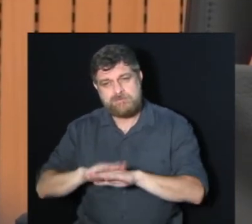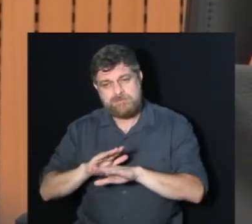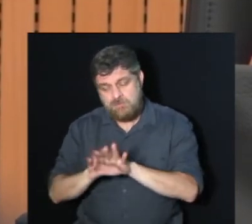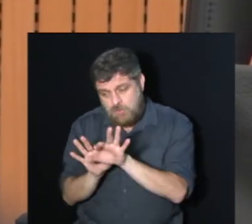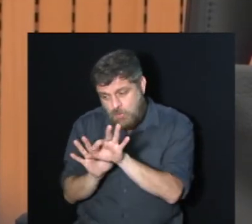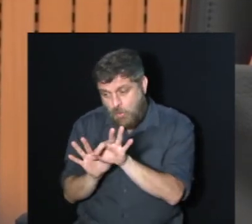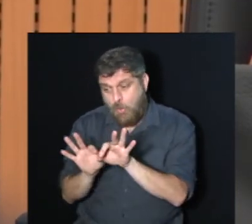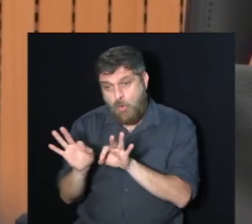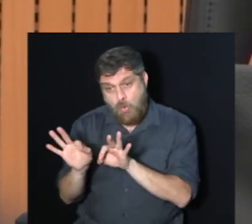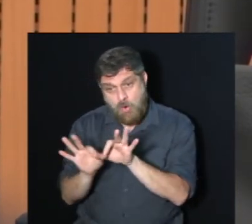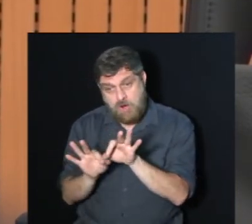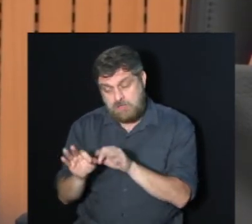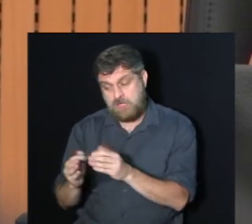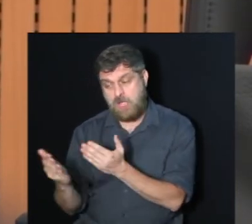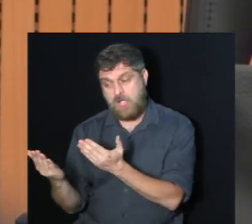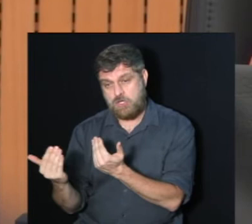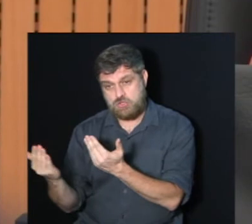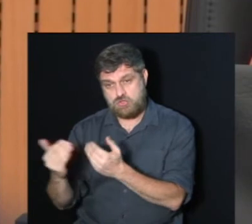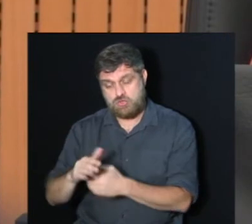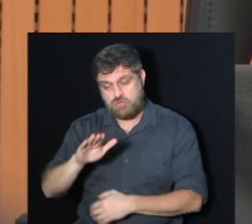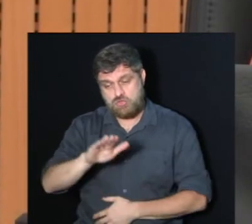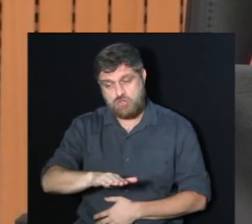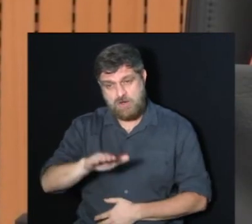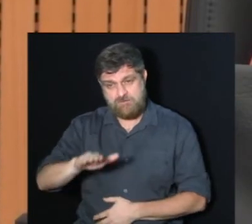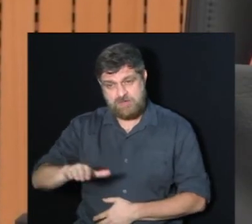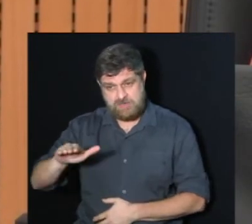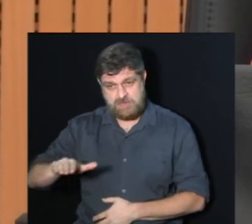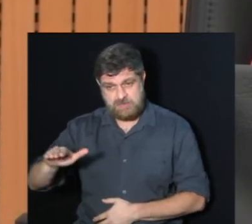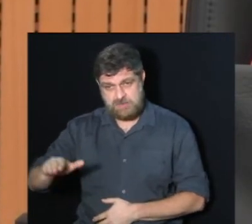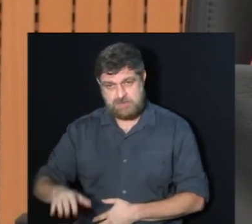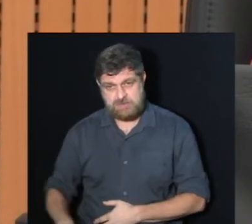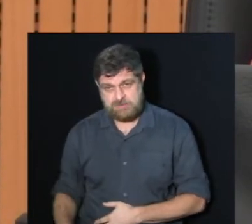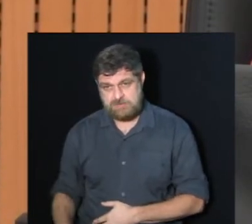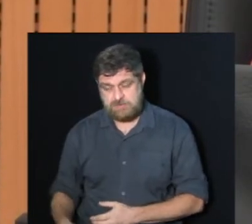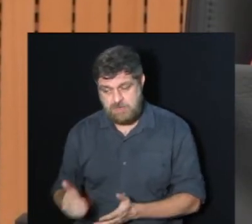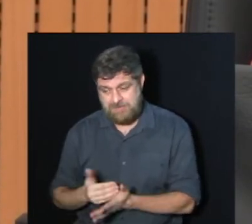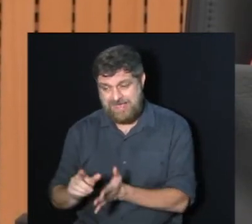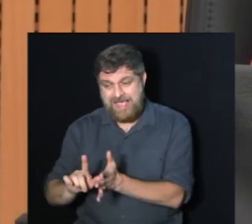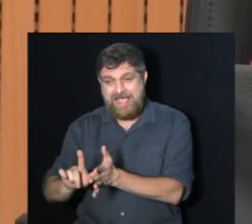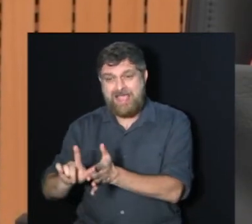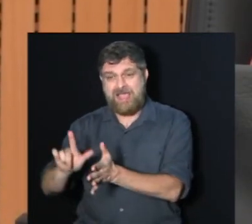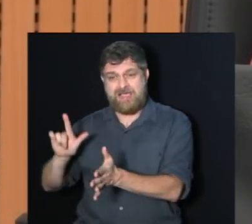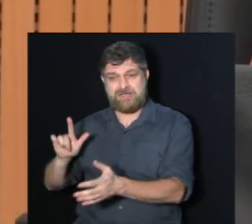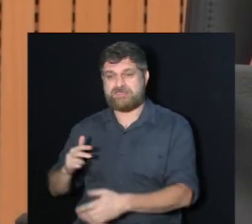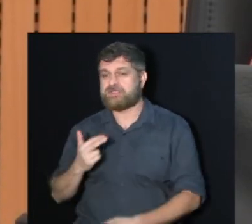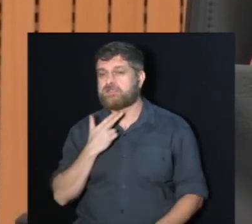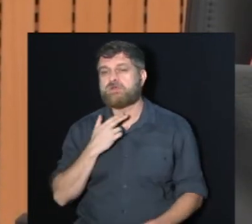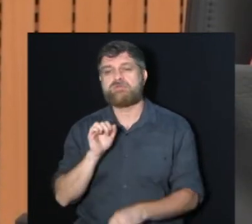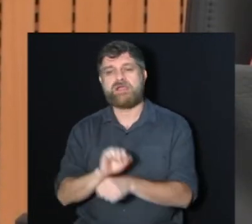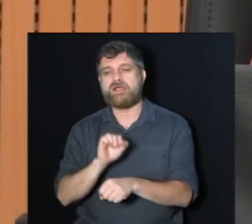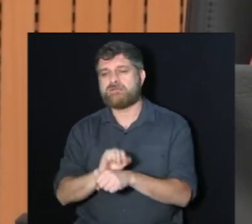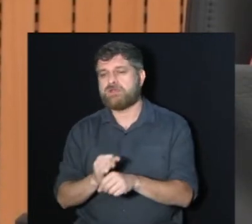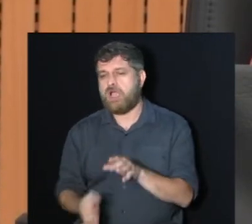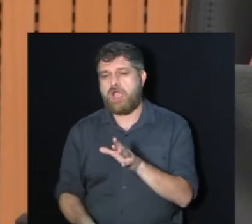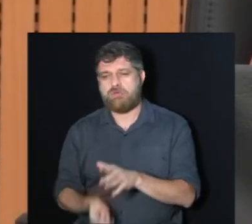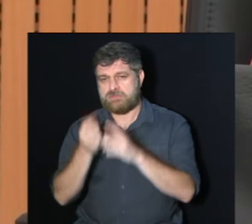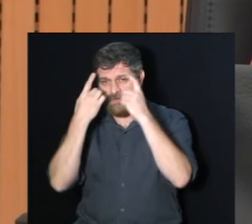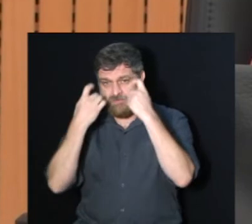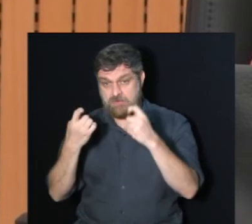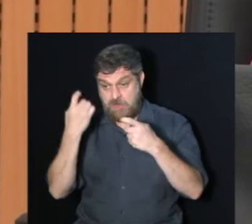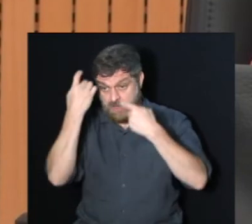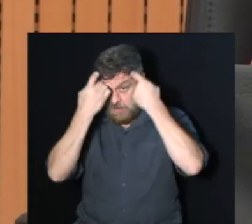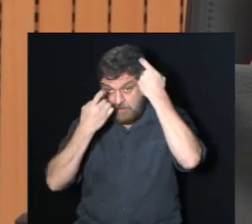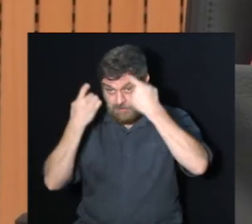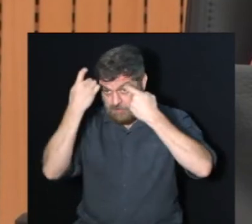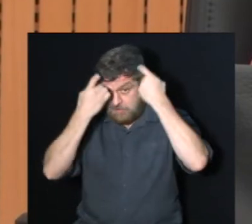organizar, né, os jovens, as crianças, e começar antes, né, porque a gente não pode esperar. Então, a preocupação, se a gente